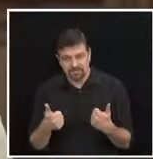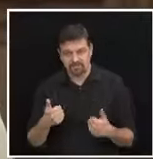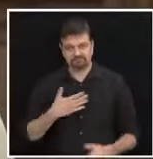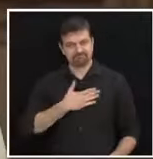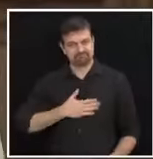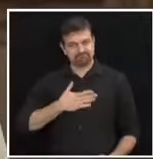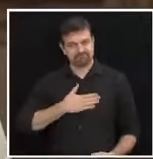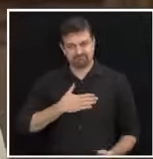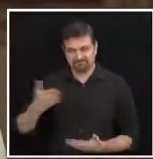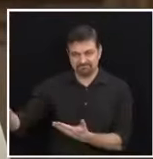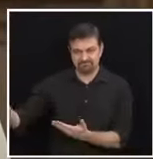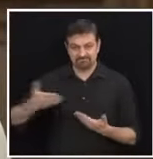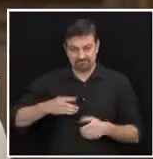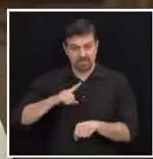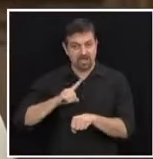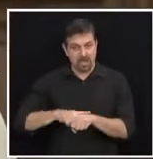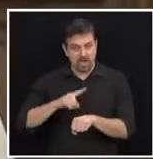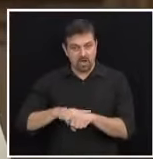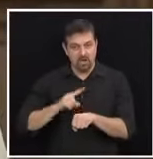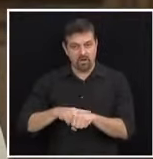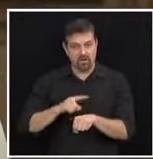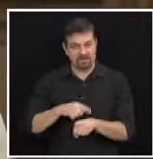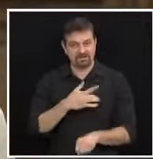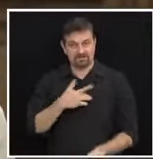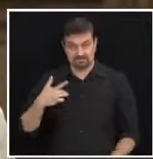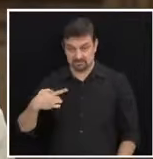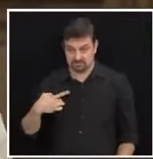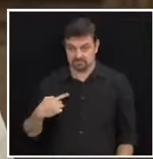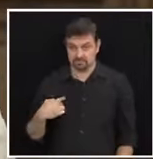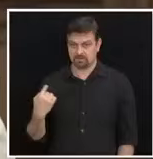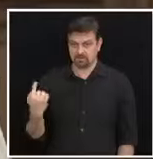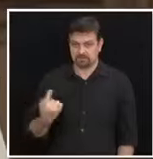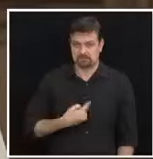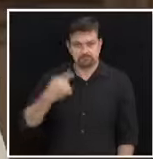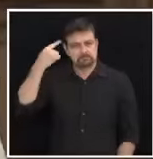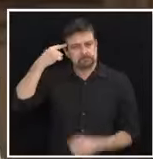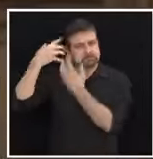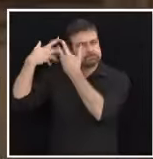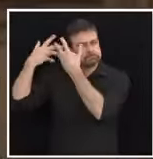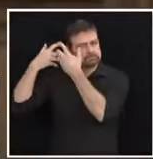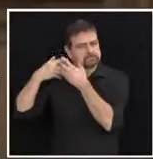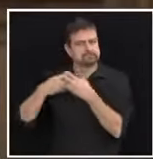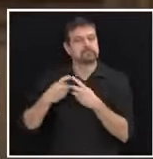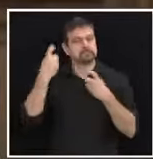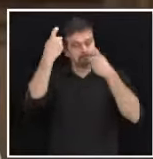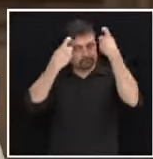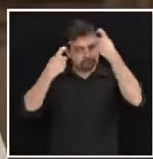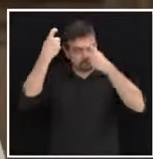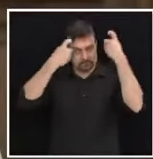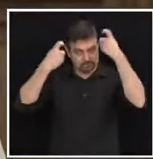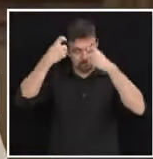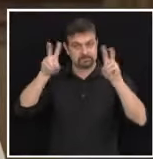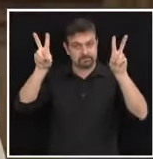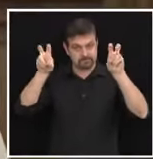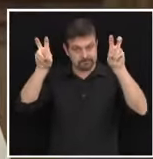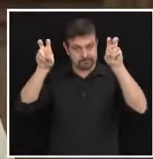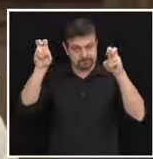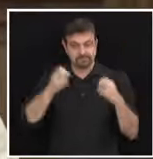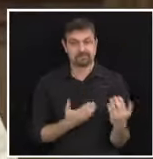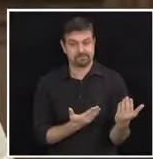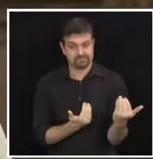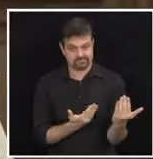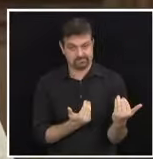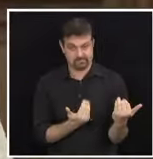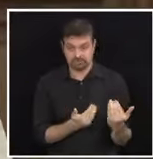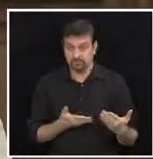sejam muito bem-vindos ao Momento de Saúde de hoje e a gente vai tratar de um tema preocupante e muito importante para os nossos jovens de hoje.